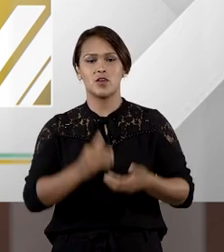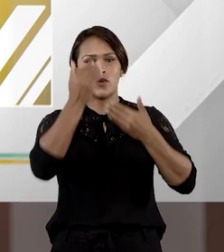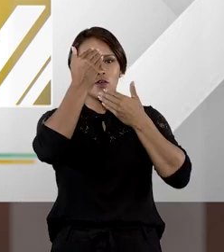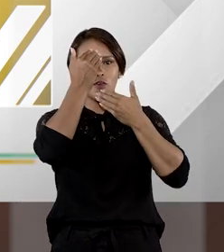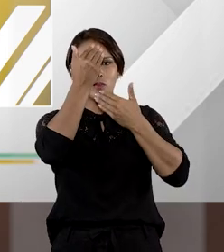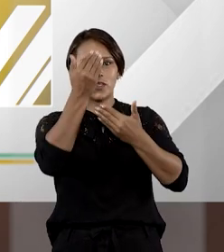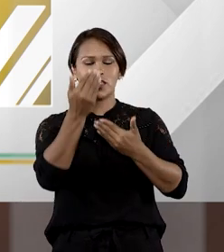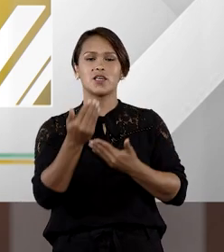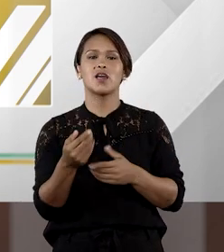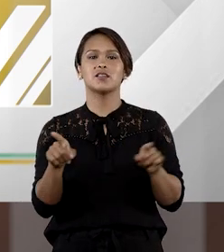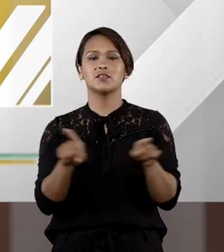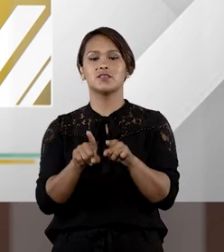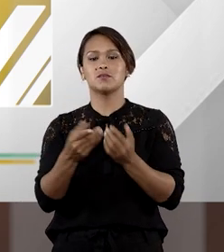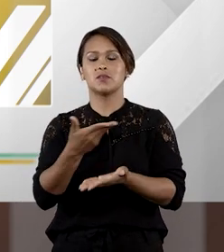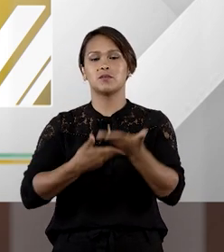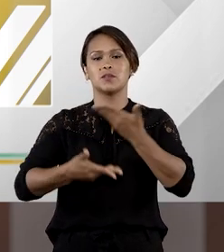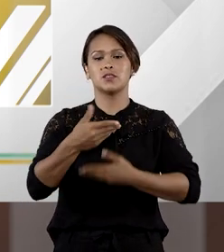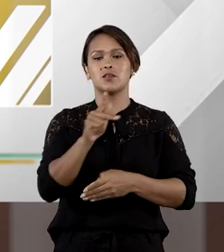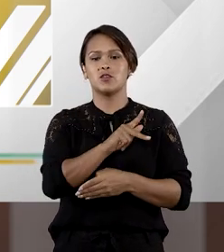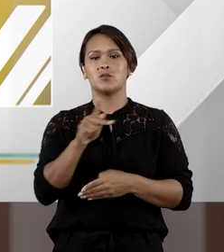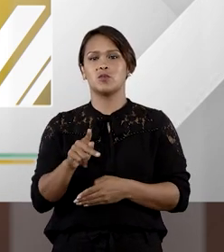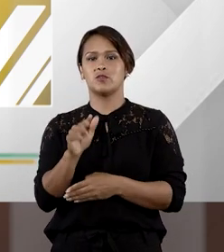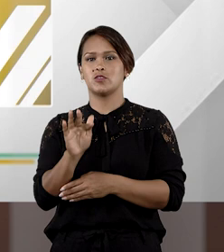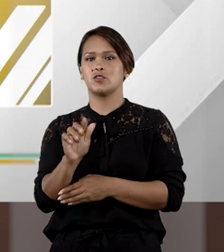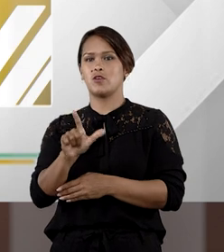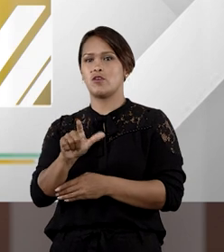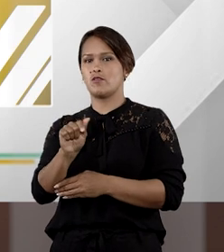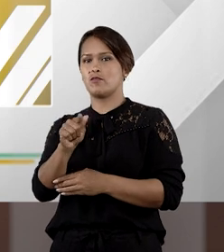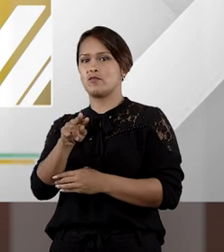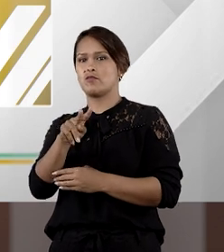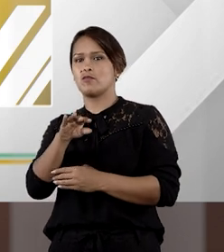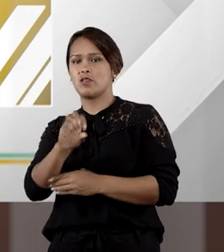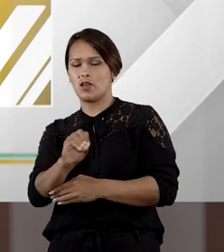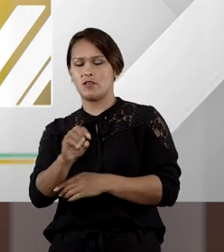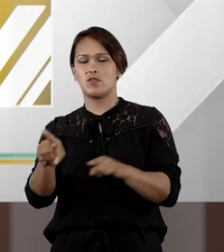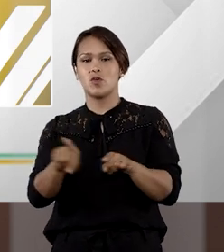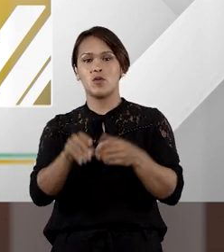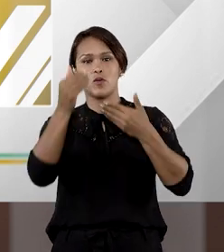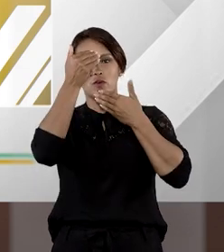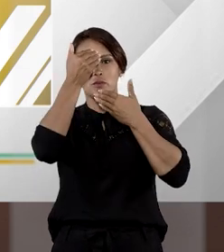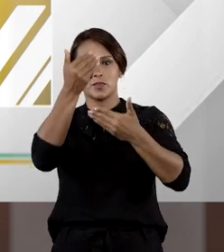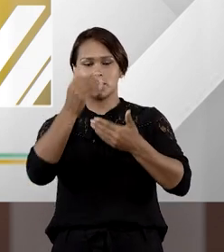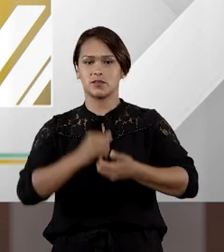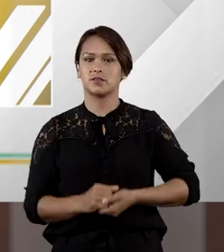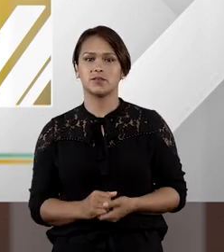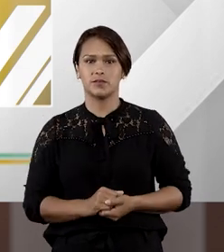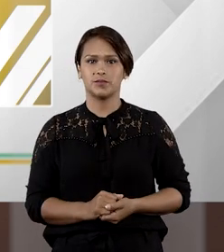Obrigada, agradecemos também a participação do professor Flávio Tartucci. Professor, muito obrigada.